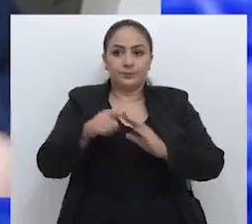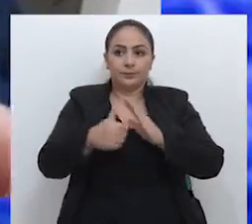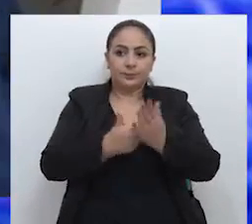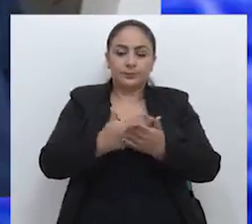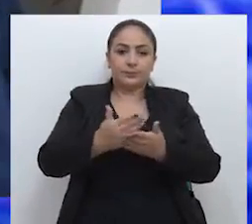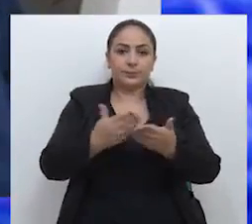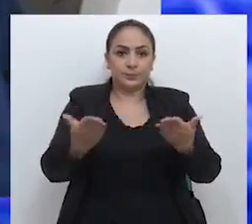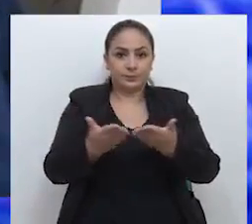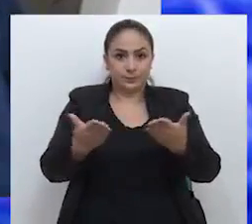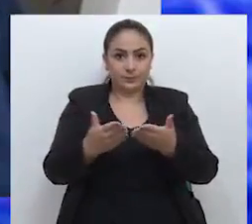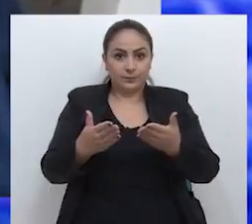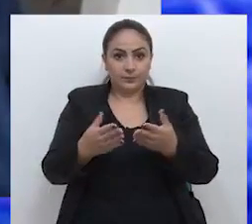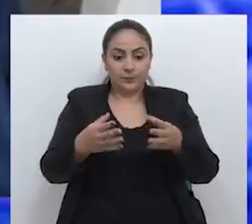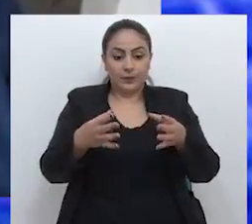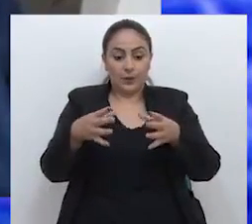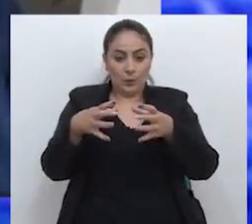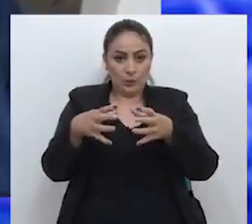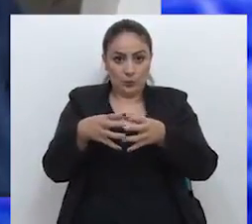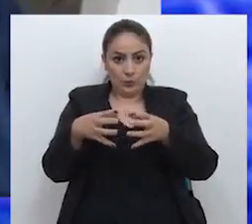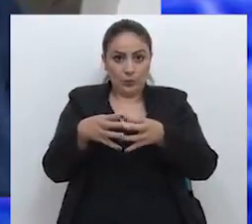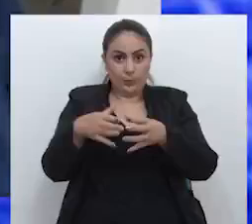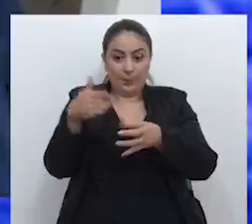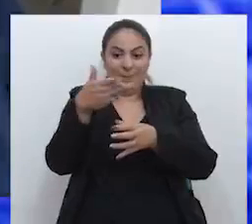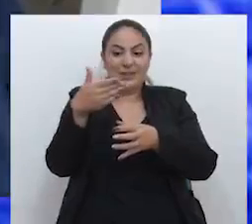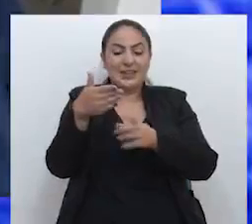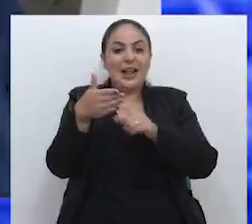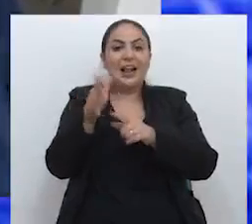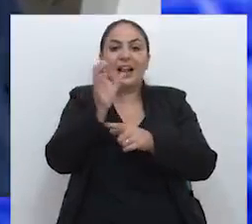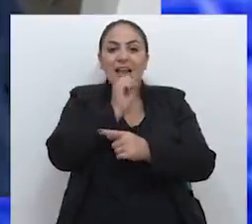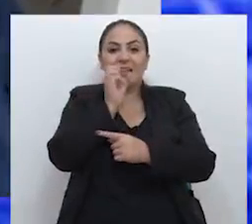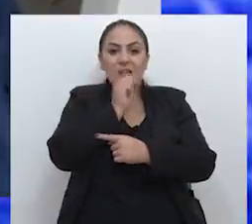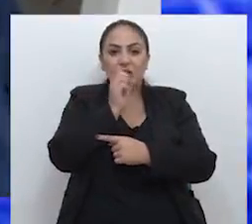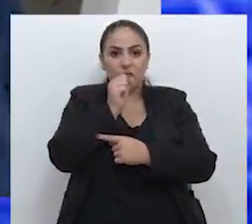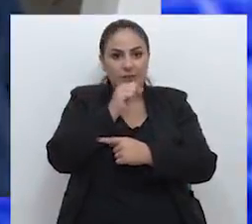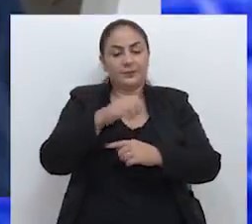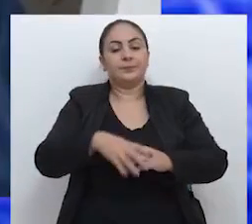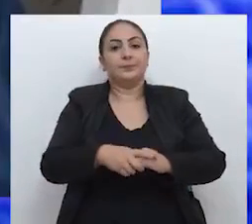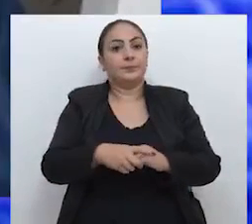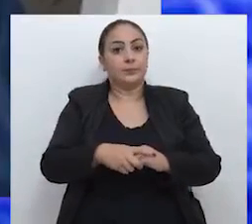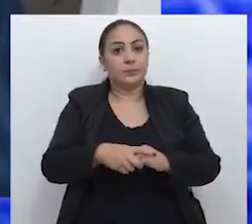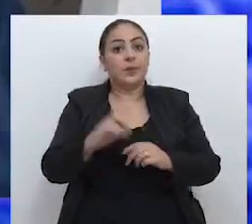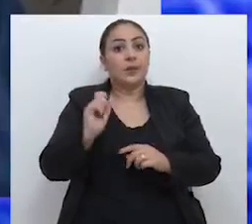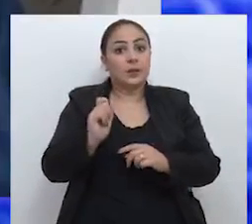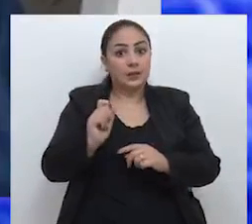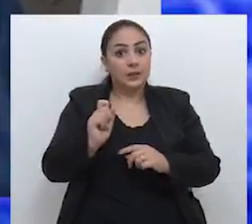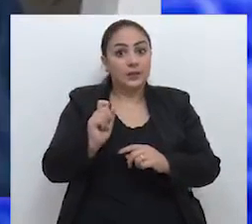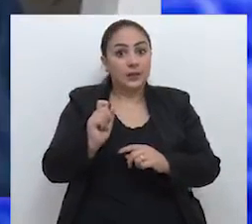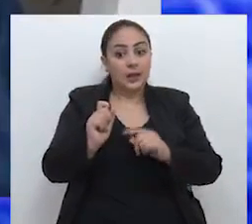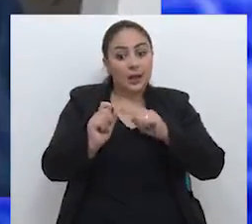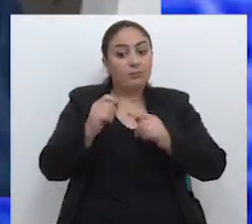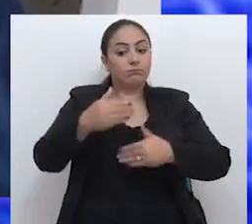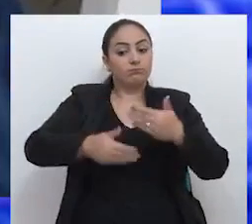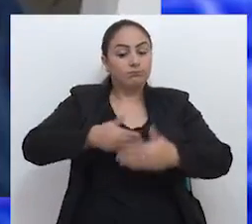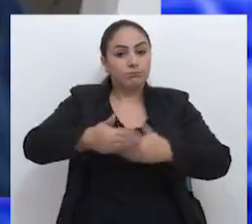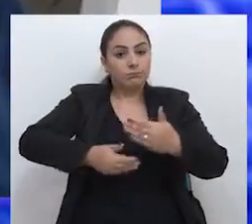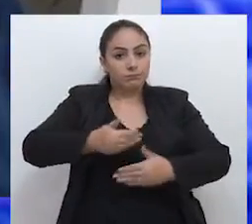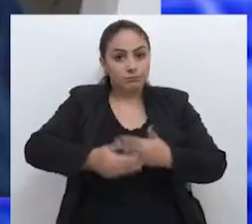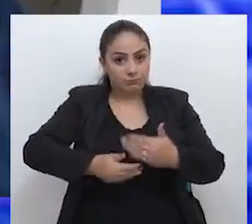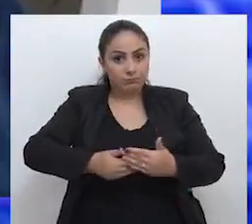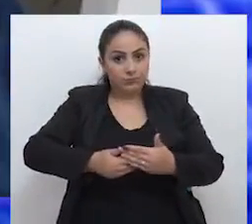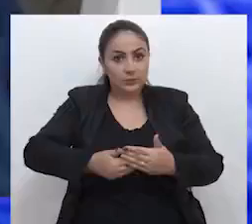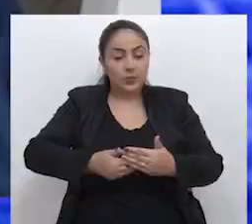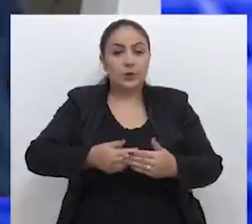Passamos agora a bandeira laranja, né, que certamente é uma